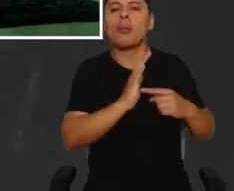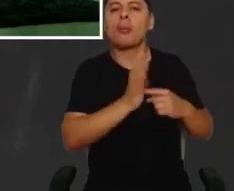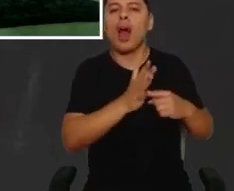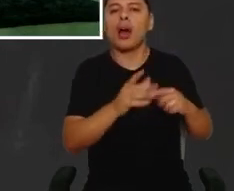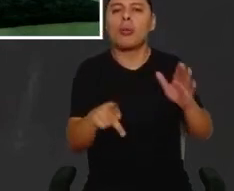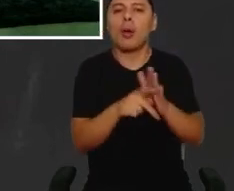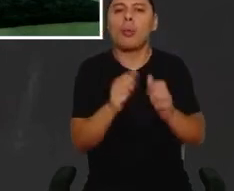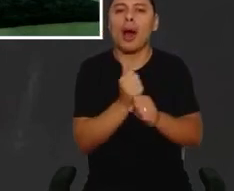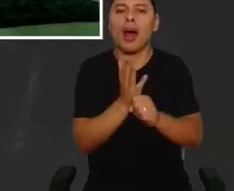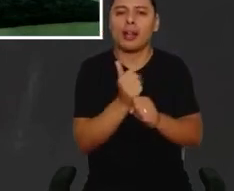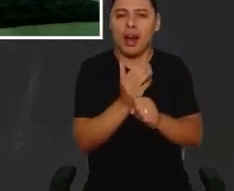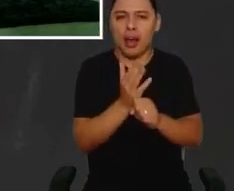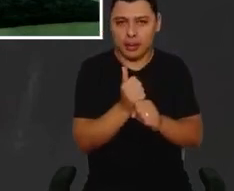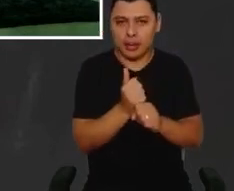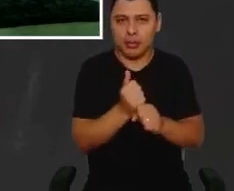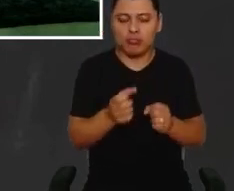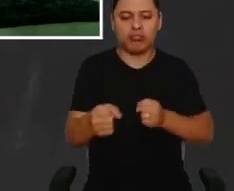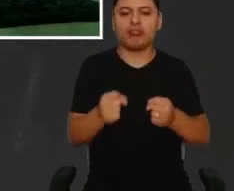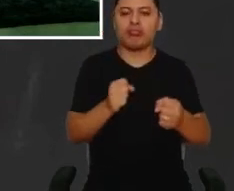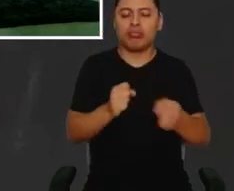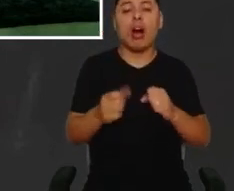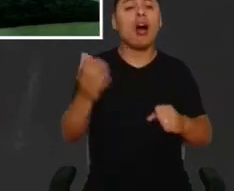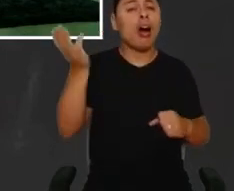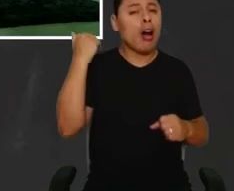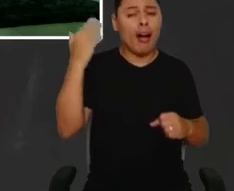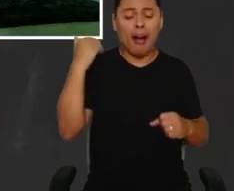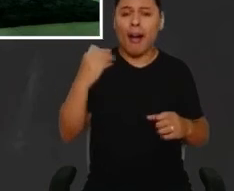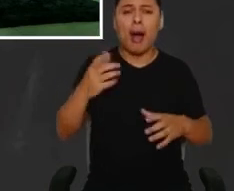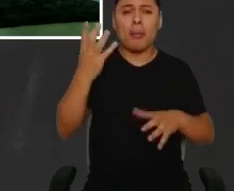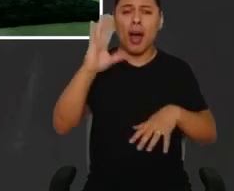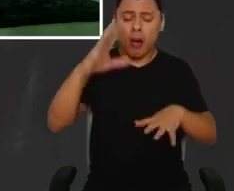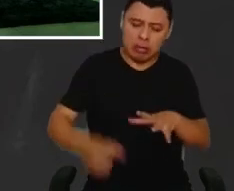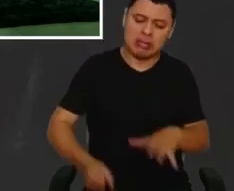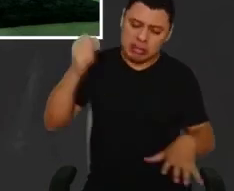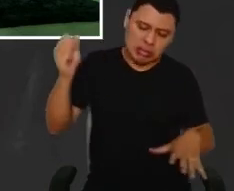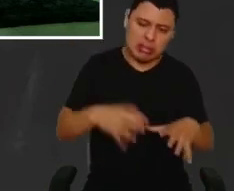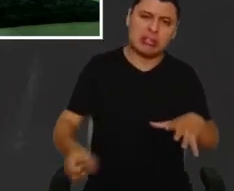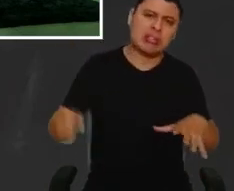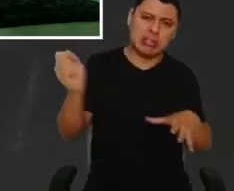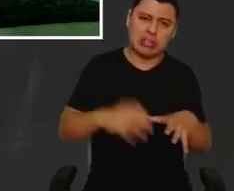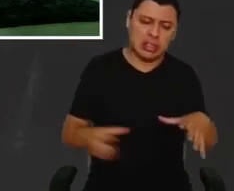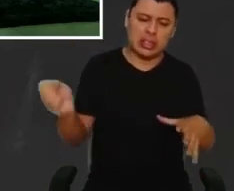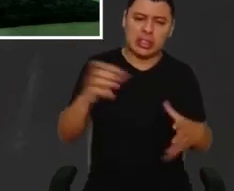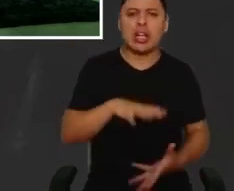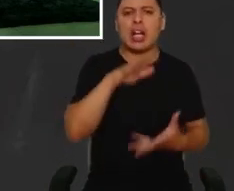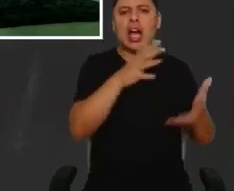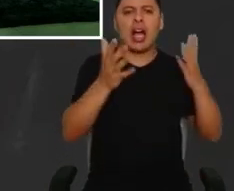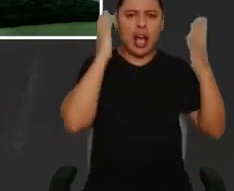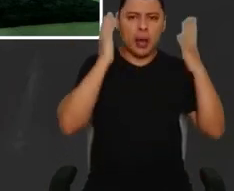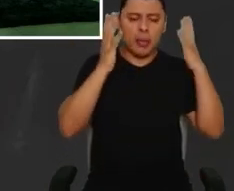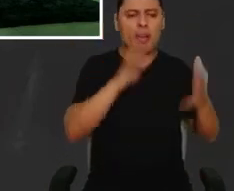tudo isso em mãos, colocava no saco ia para o bag, do bag ia para o caminhão, do caminhão ia para a máquina de